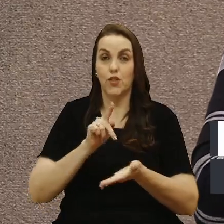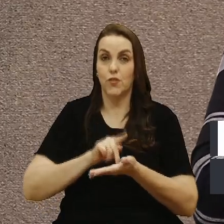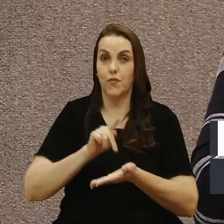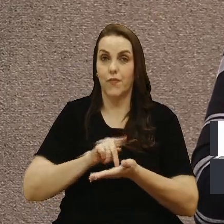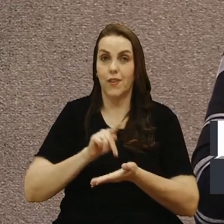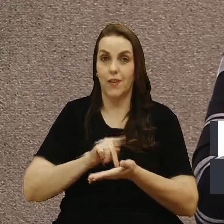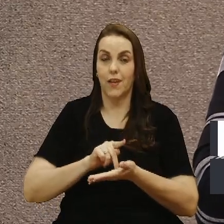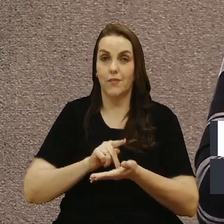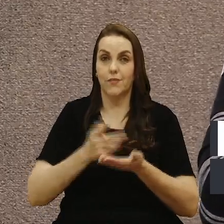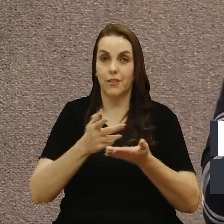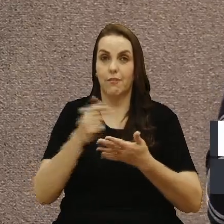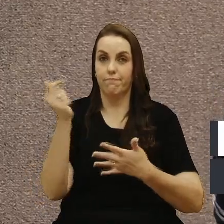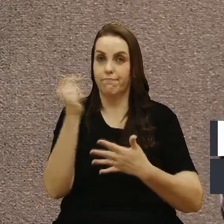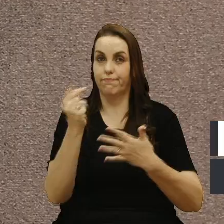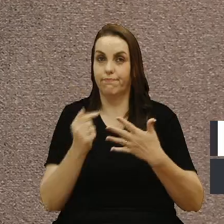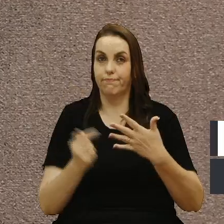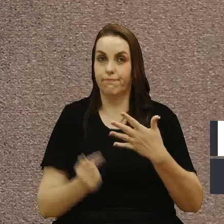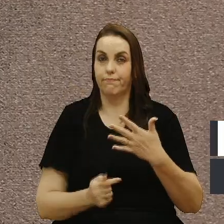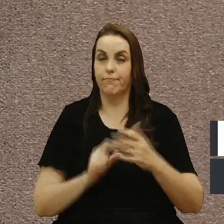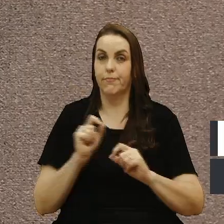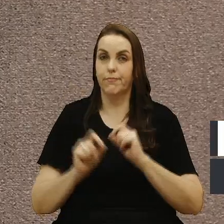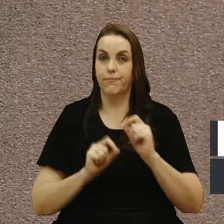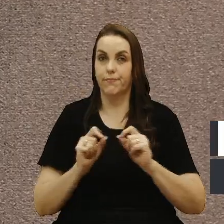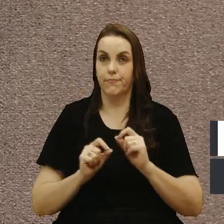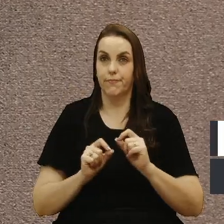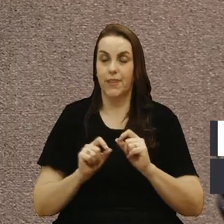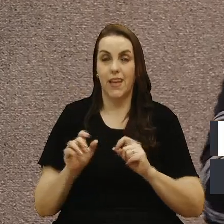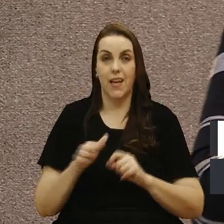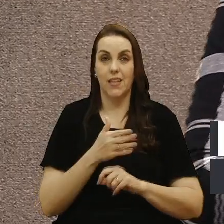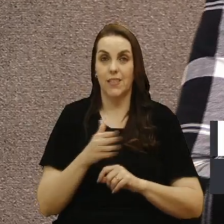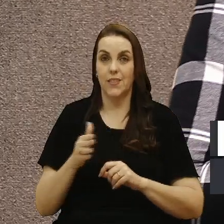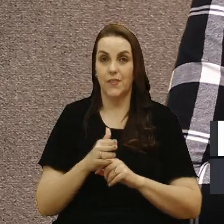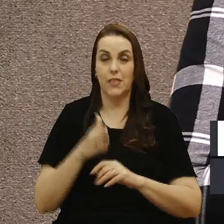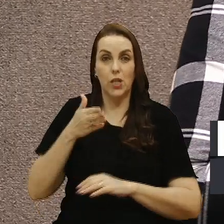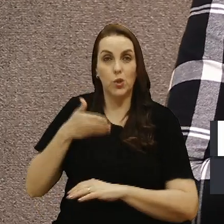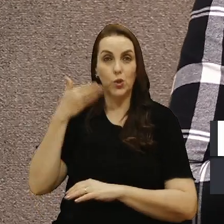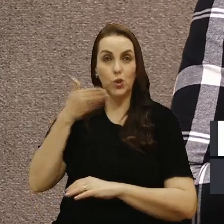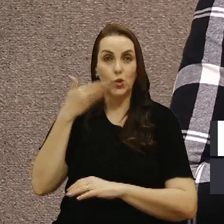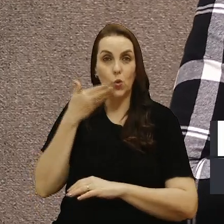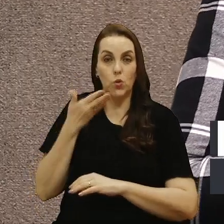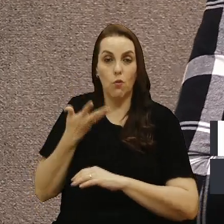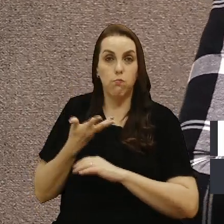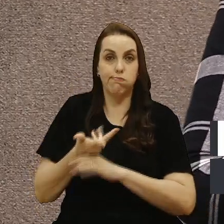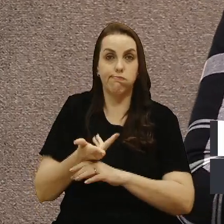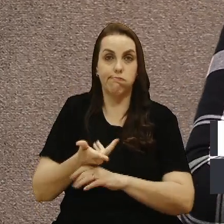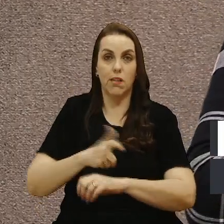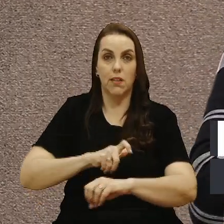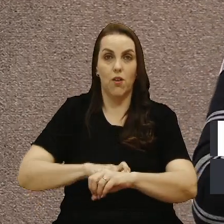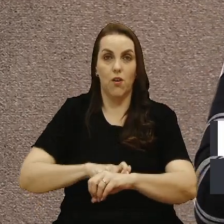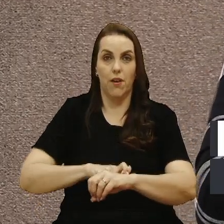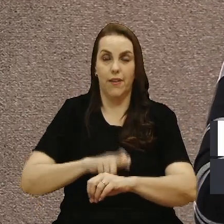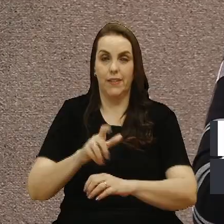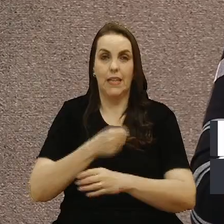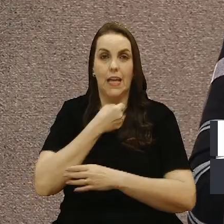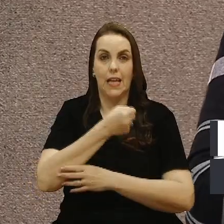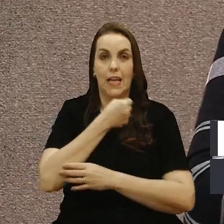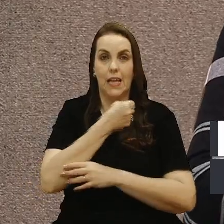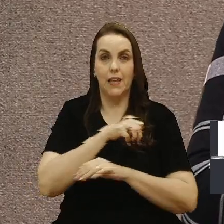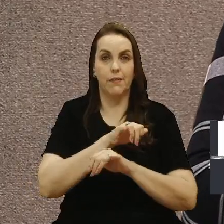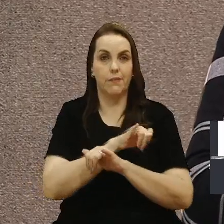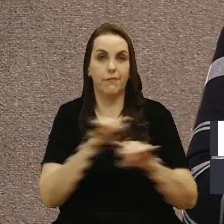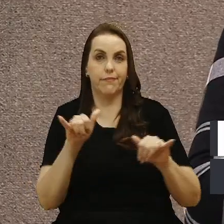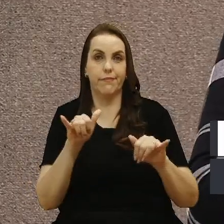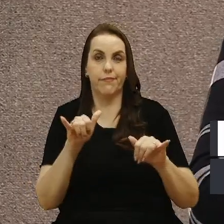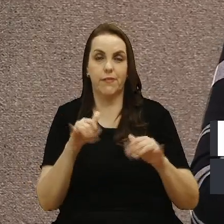trazer, pontuar situações que talvez fogem daquele discurso apressado que muitas vezes sai na imprensa, uma manchete, uma